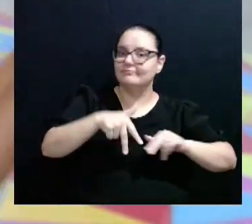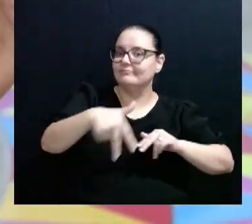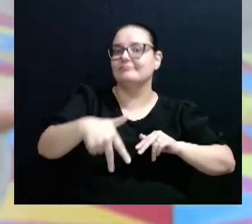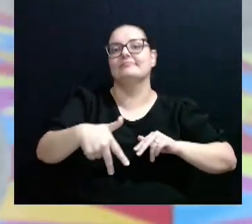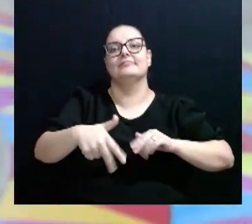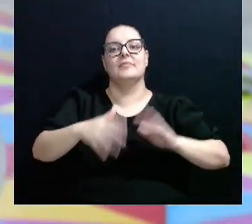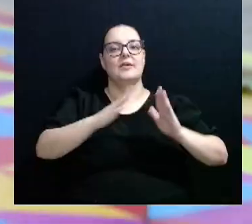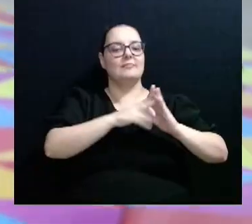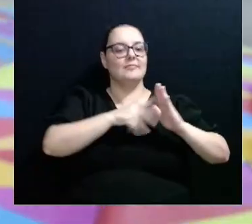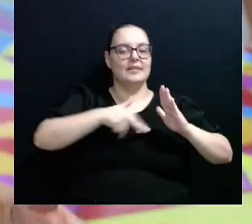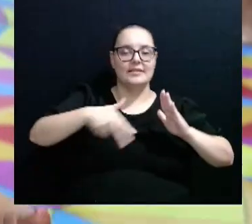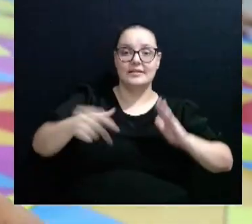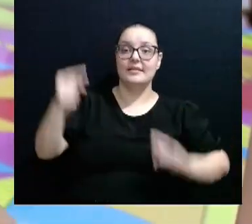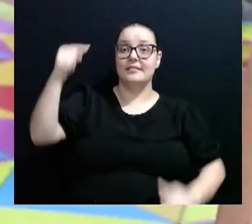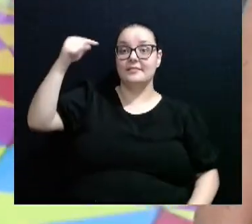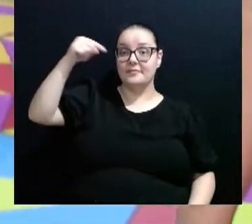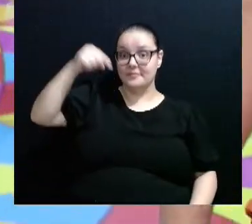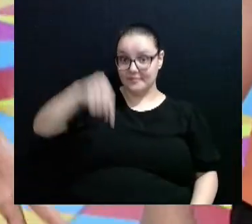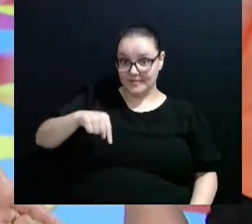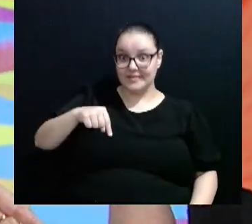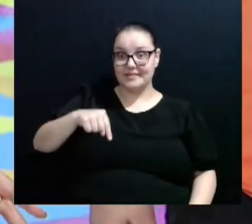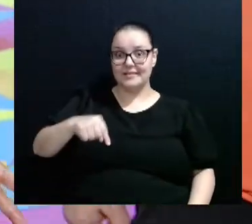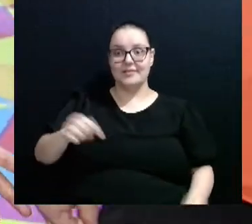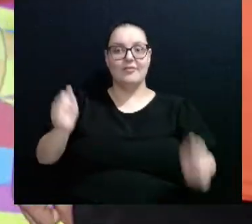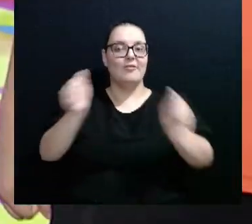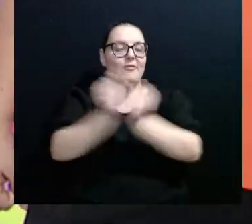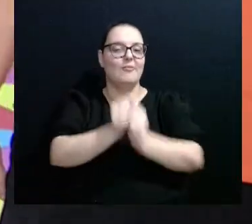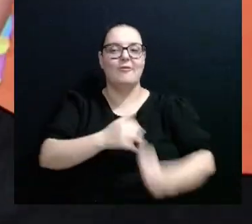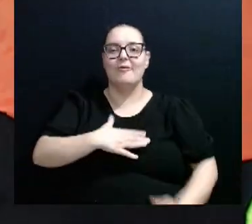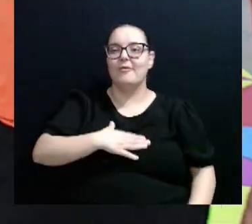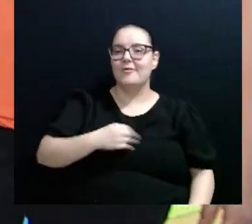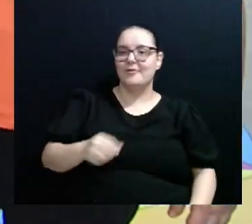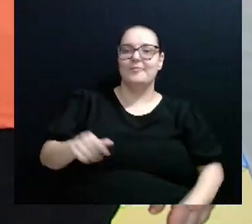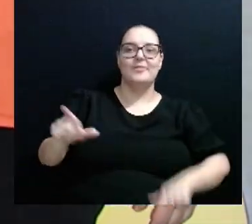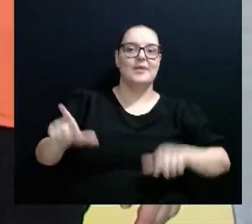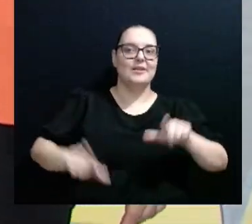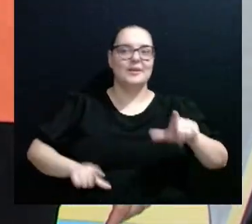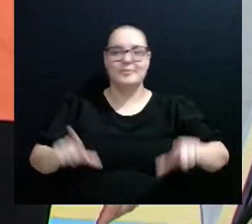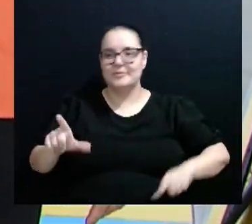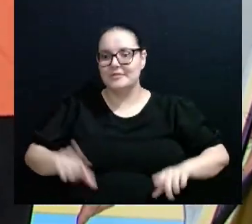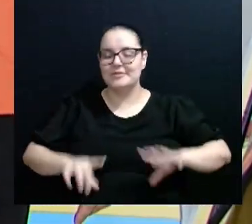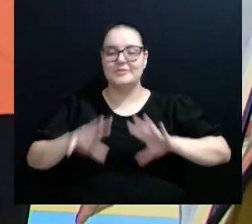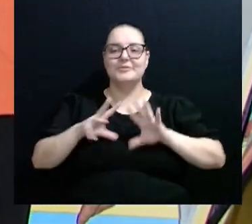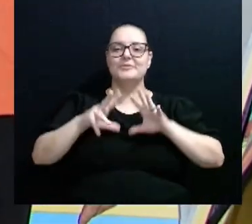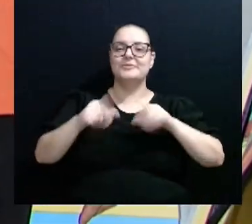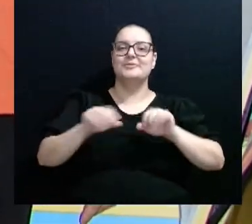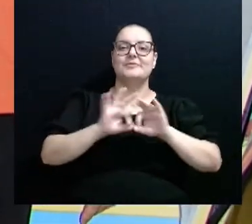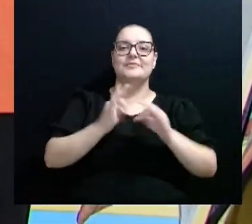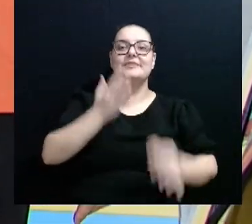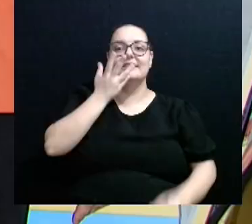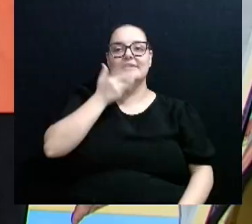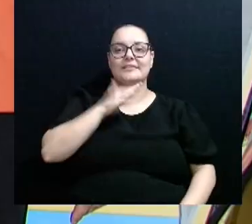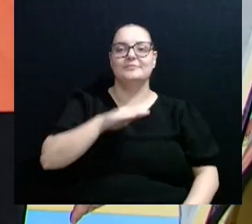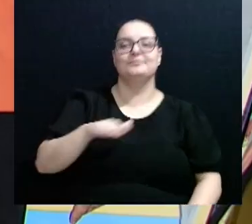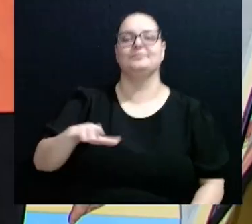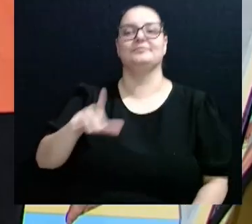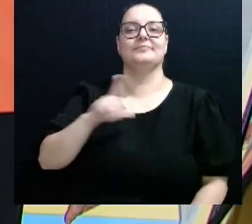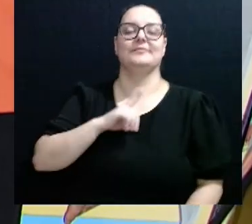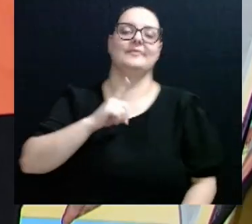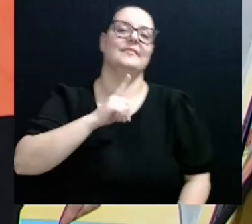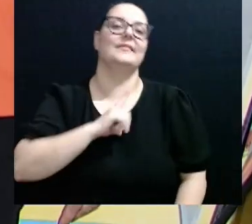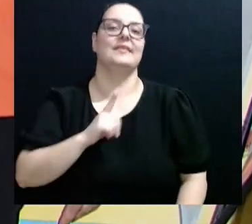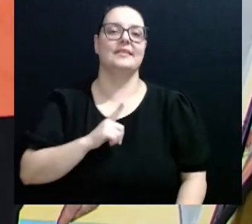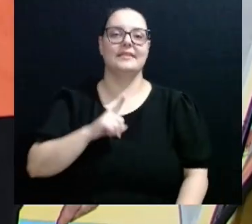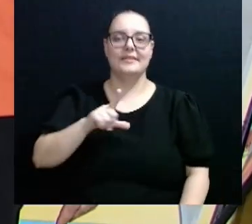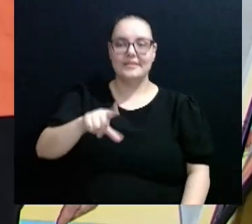e vir aqui com os filhos, com primos, com todos os parentes. A molecada tem essa opção. Estou aqui com a